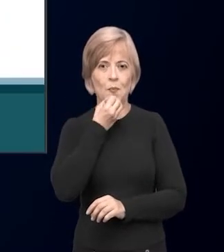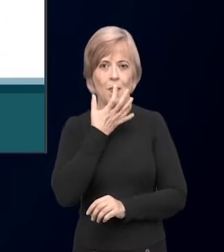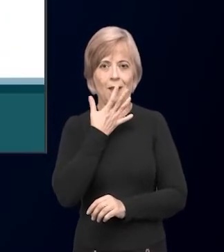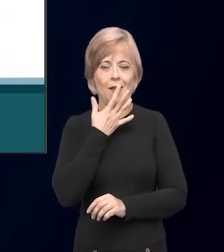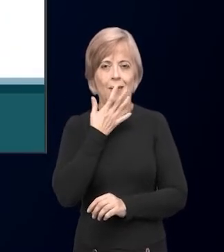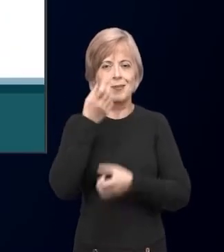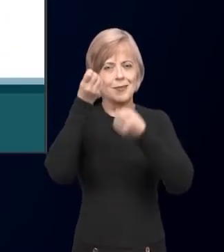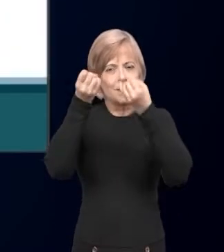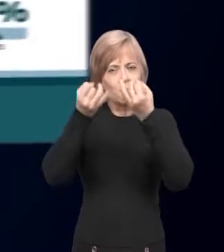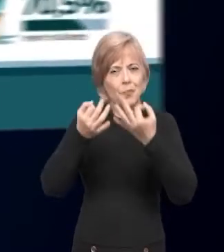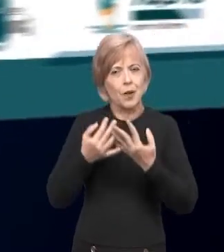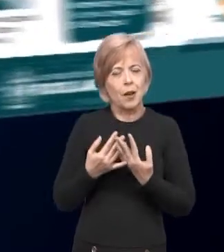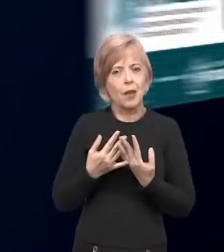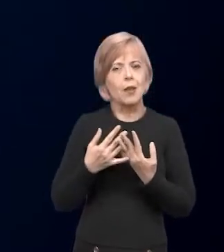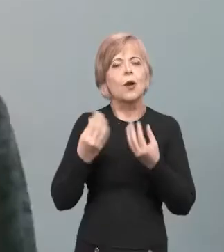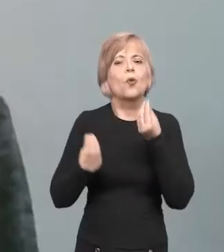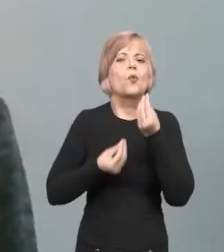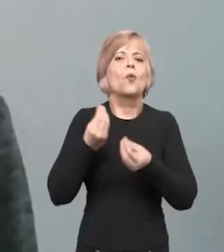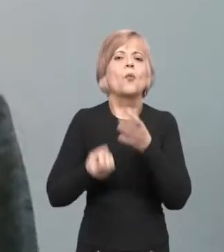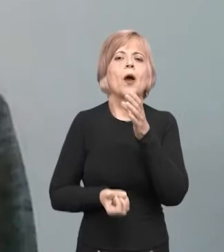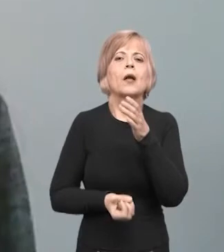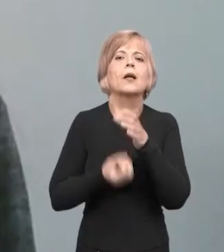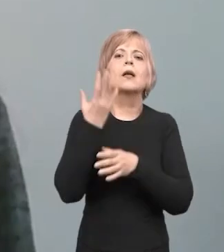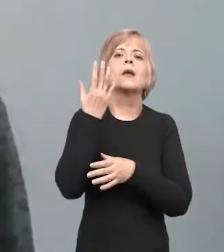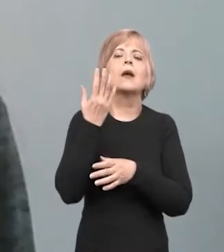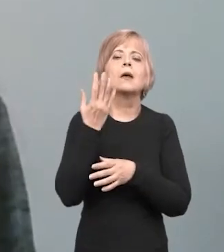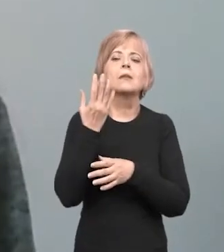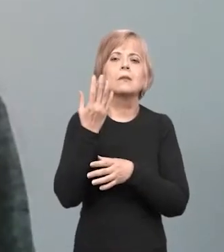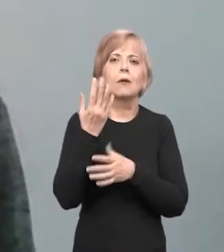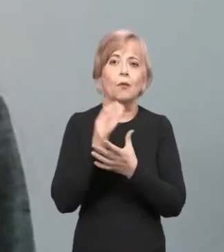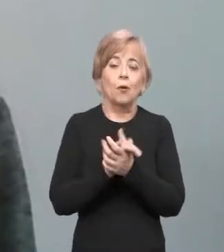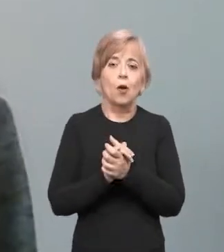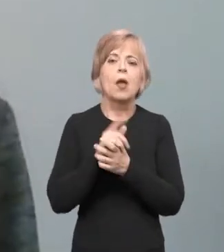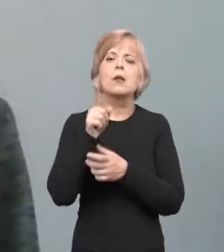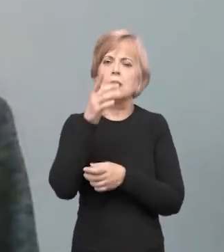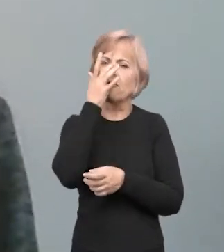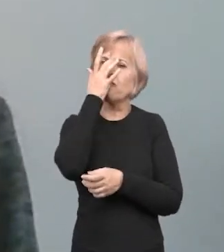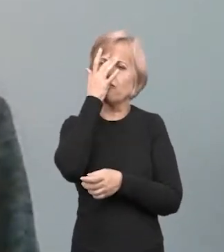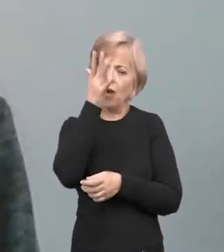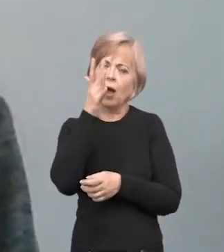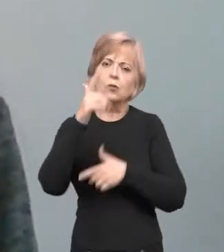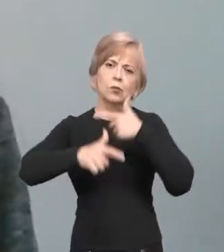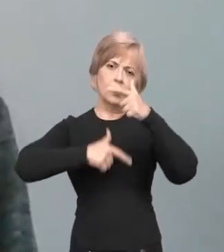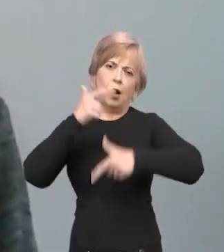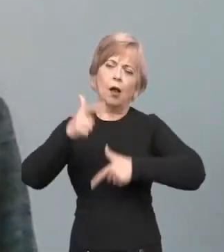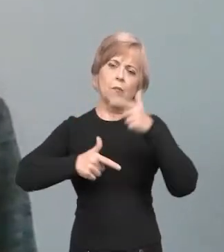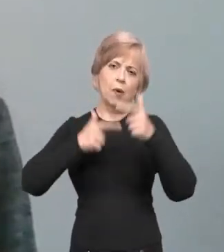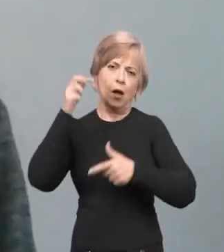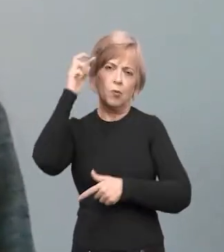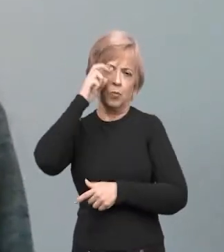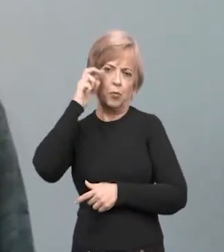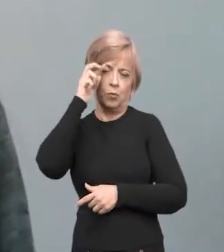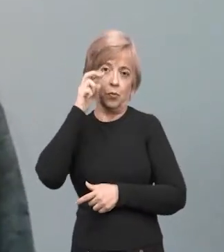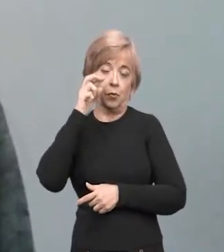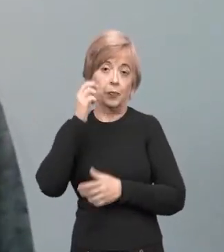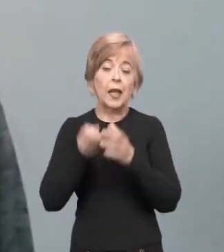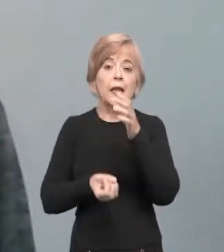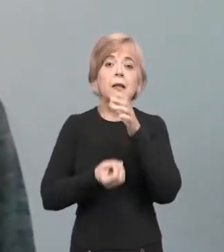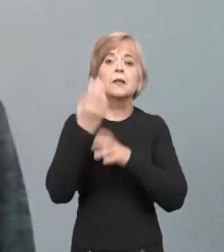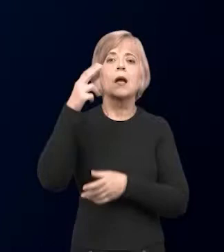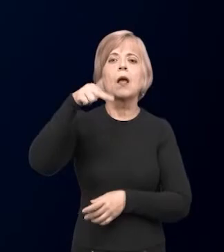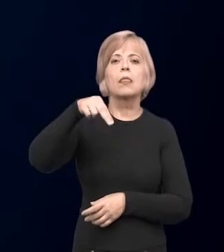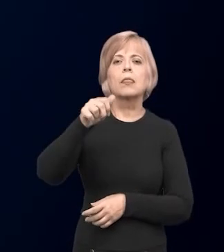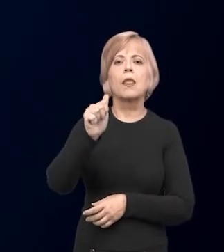que a gente fale um pouquinho sobre a criação, e isso facilitou muito a atuação do promotor de justiça, a criação